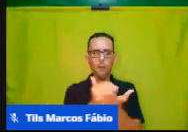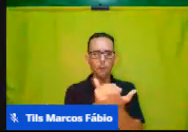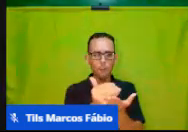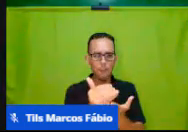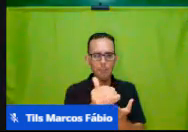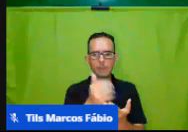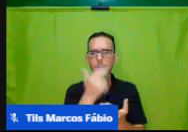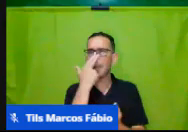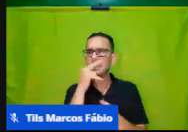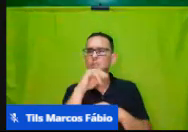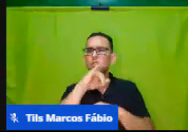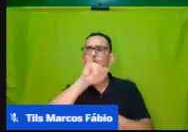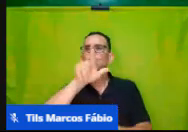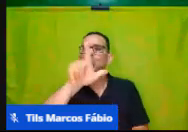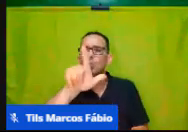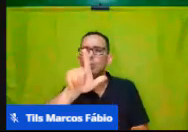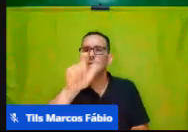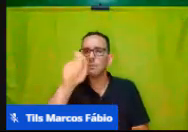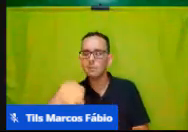julho, né,